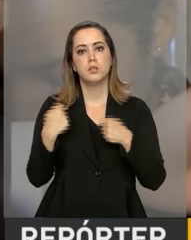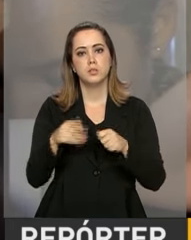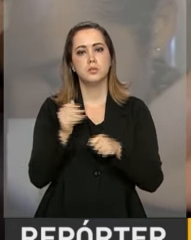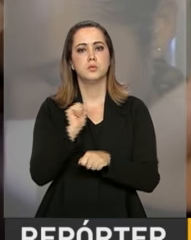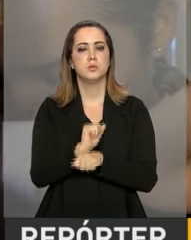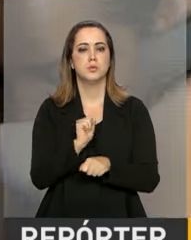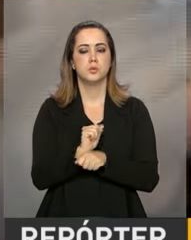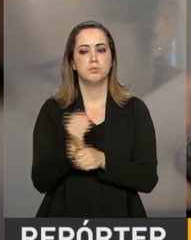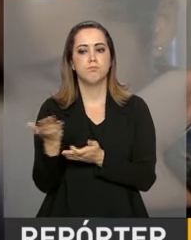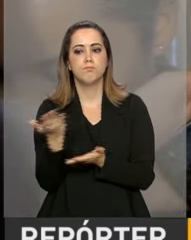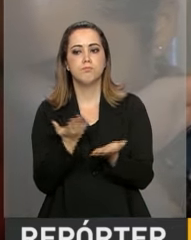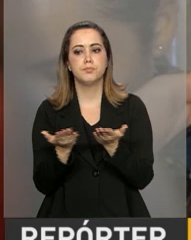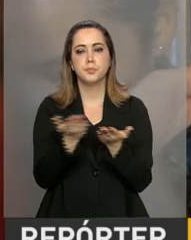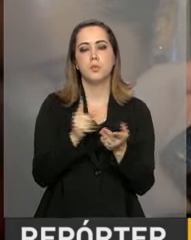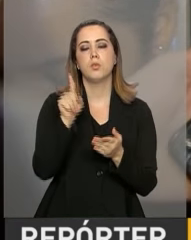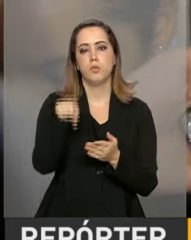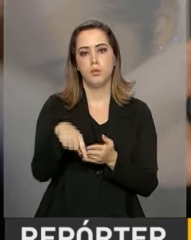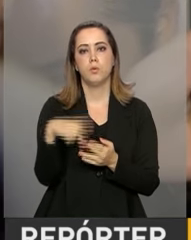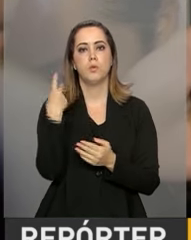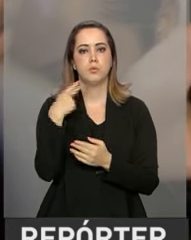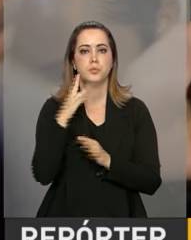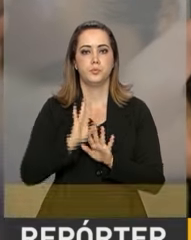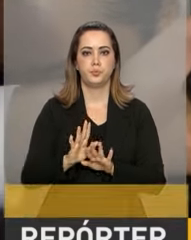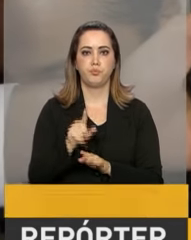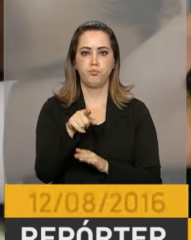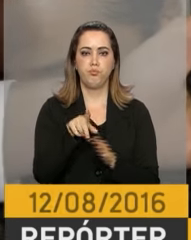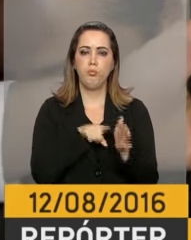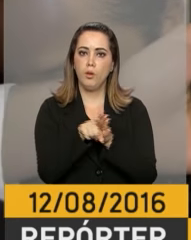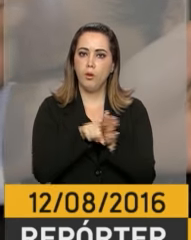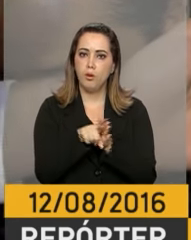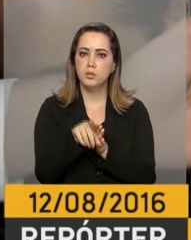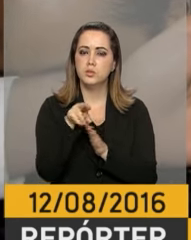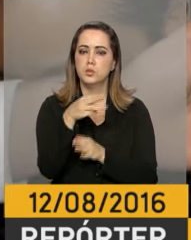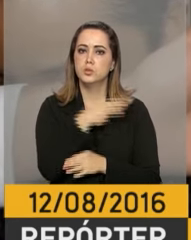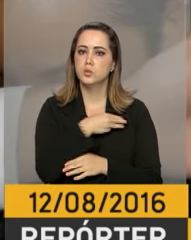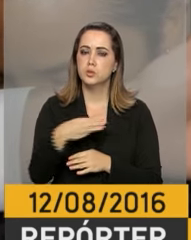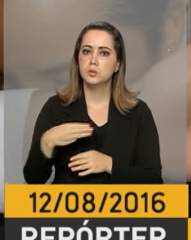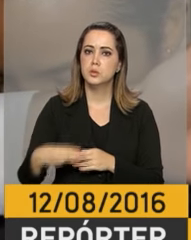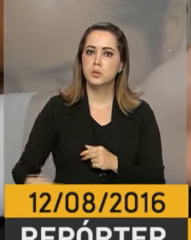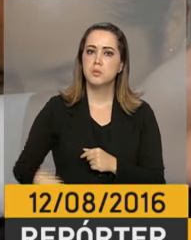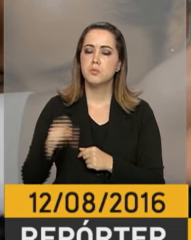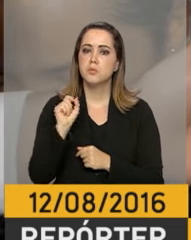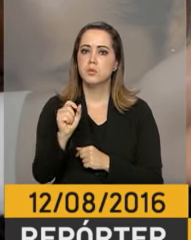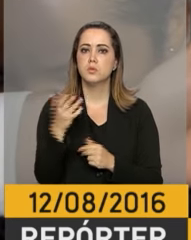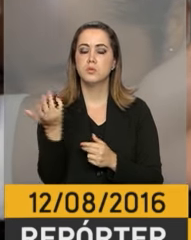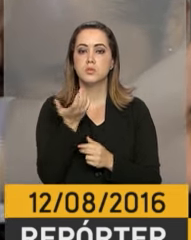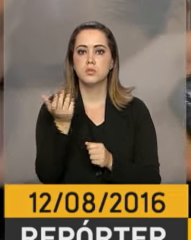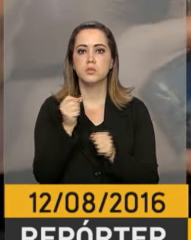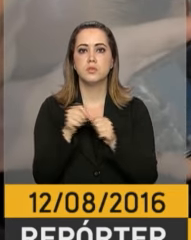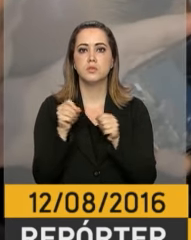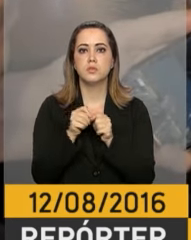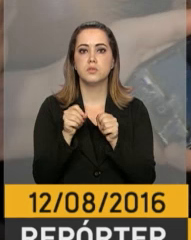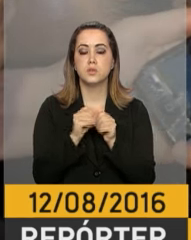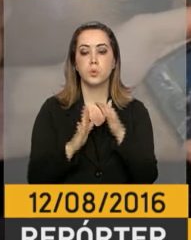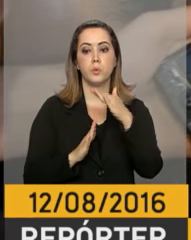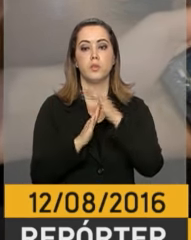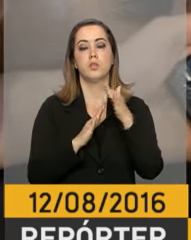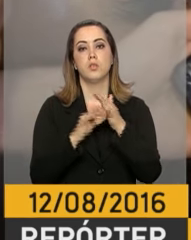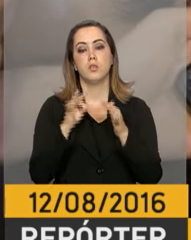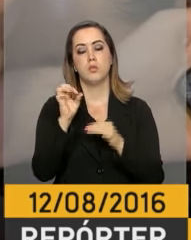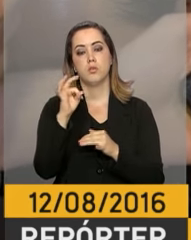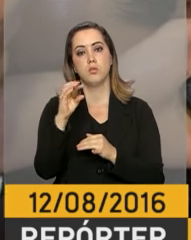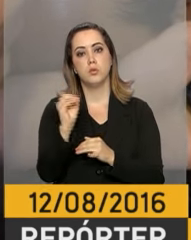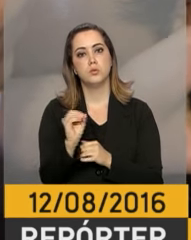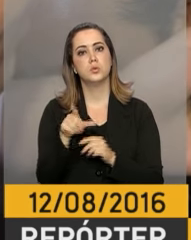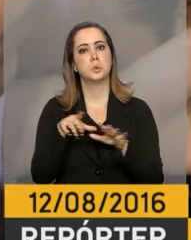de câmbio é normal. Ministro, o governo pretende fazer alguma ofensiva no Congresso para preservar ao máximo a PEC do teto de gastos, para